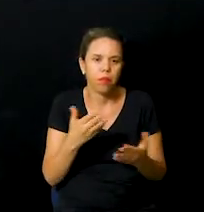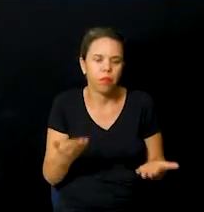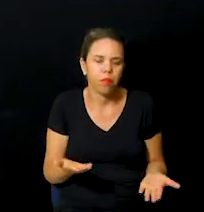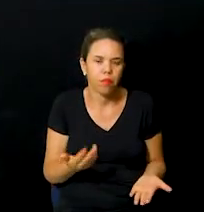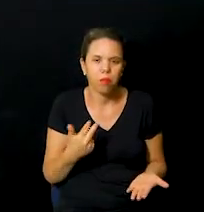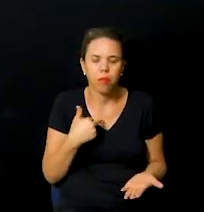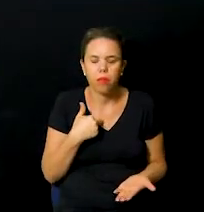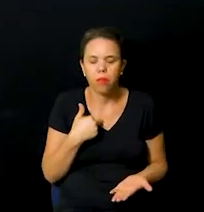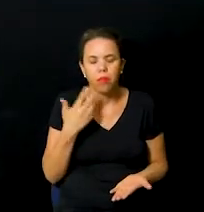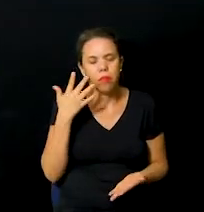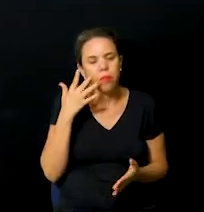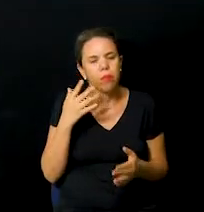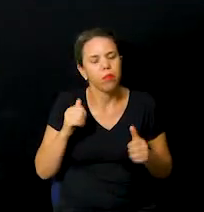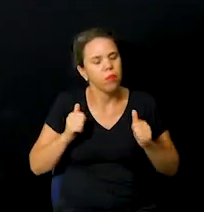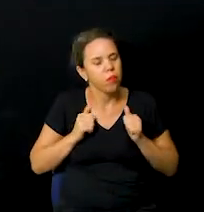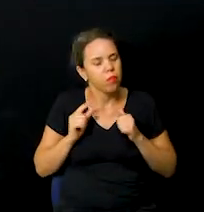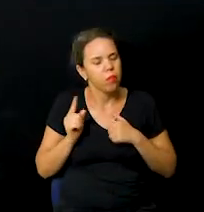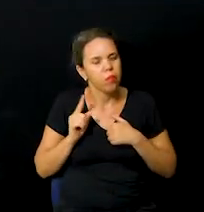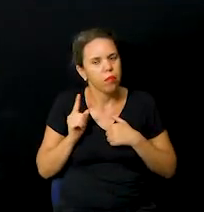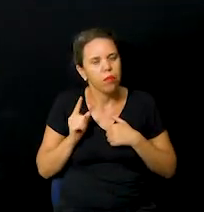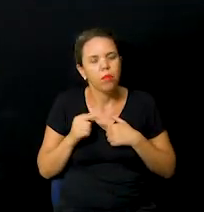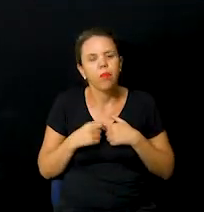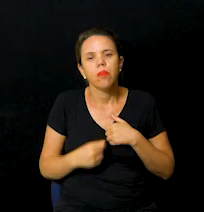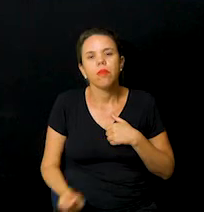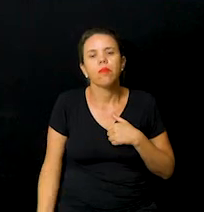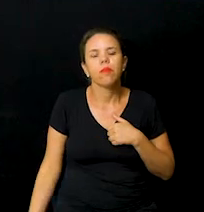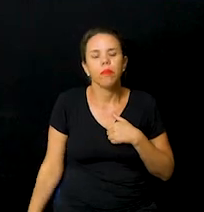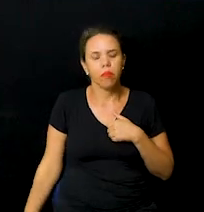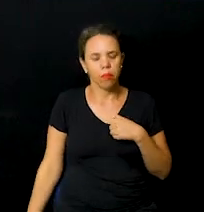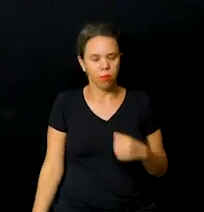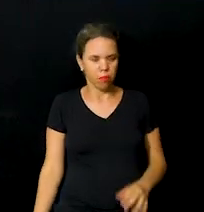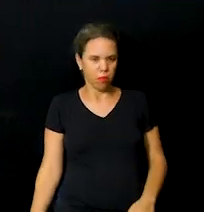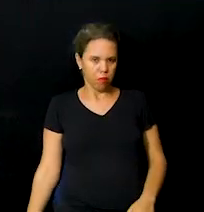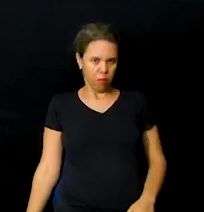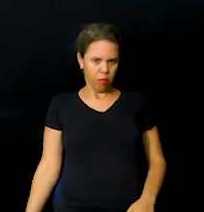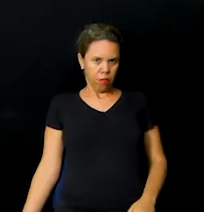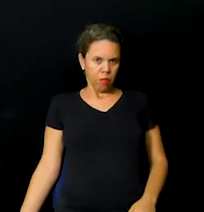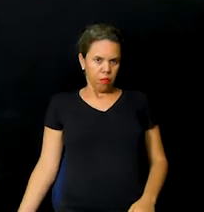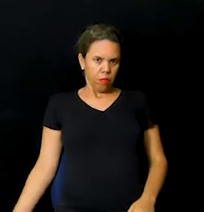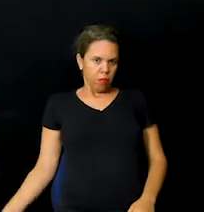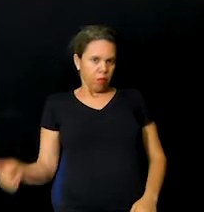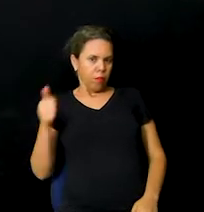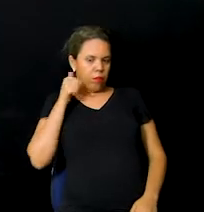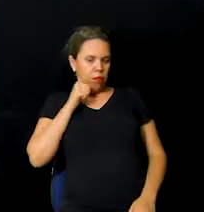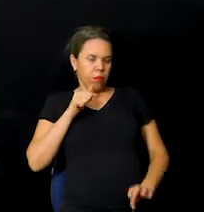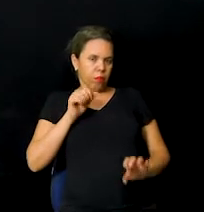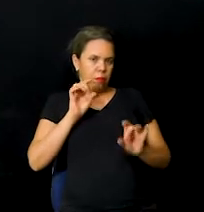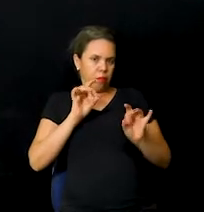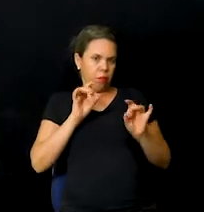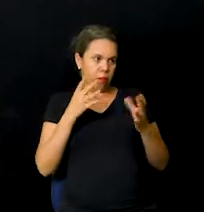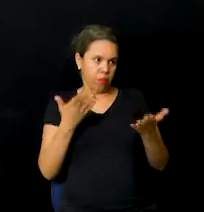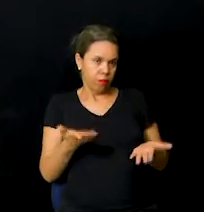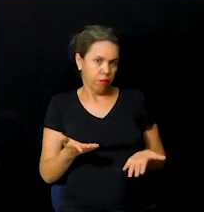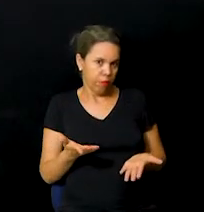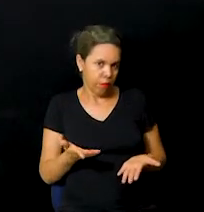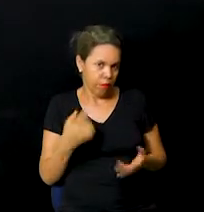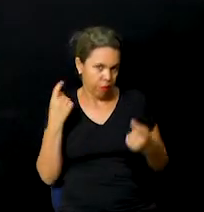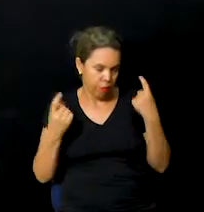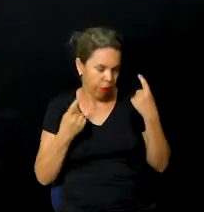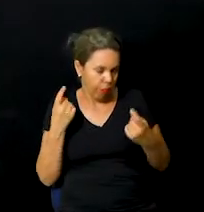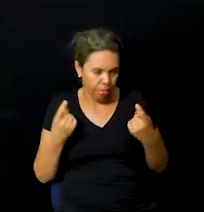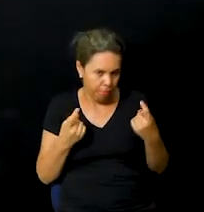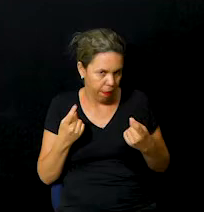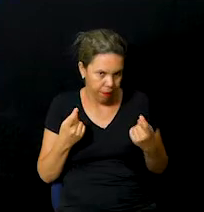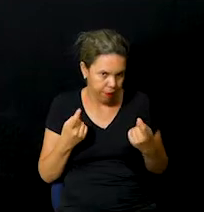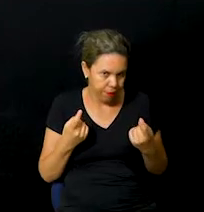mais 5. Mas eu Correto. não posso entrar numa zona de conforto. E o empreendedor, em especial, né, a mulher empreendedora, ela